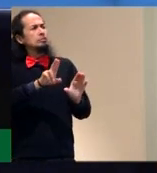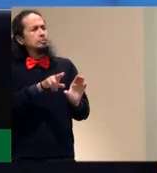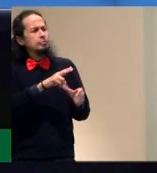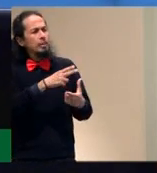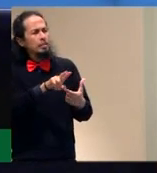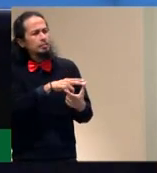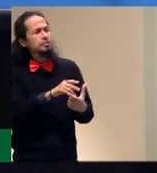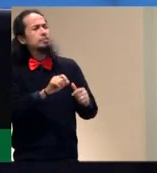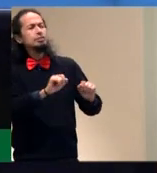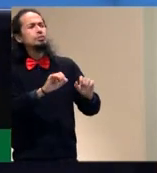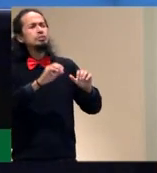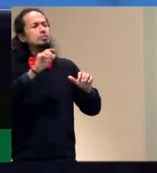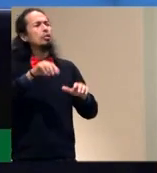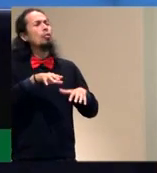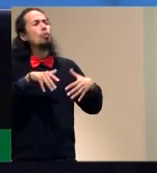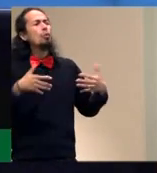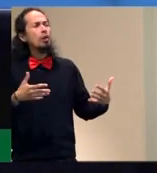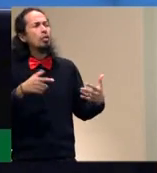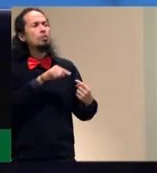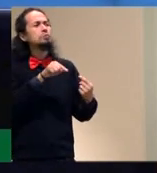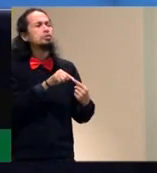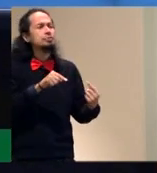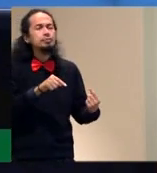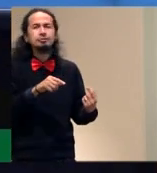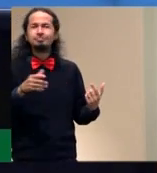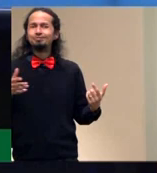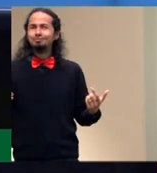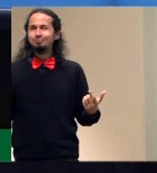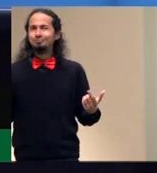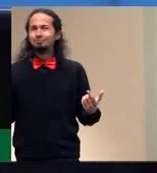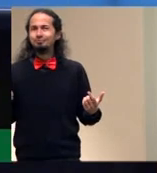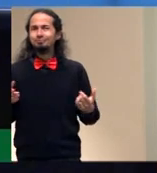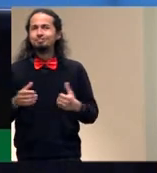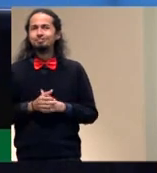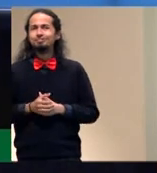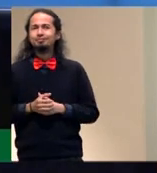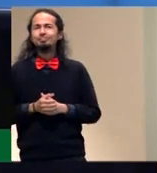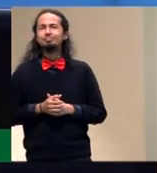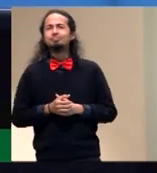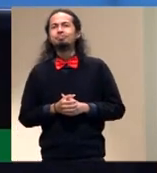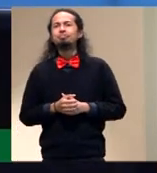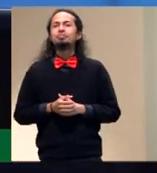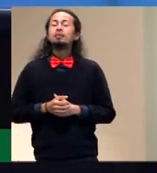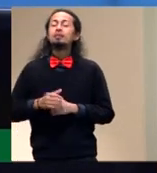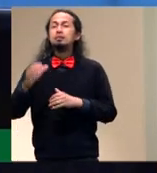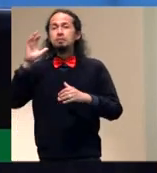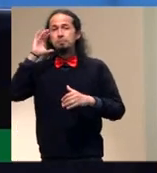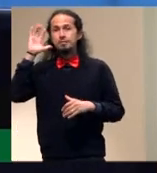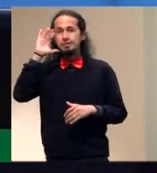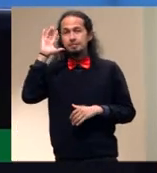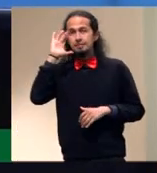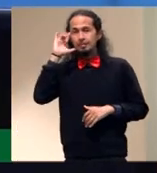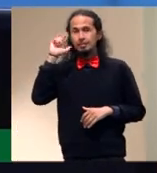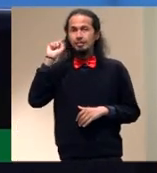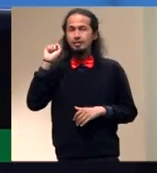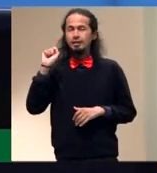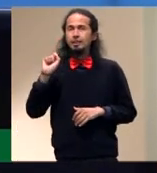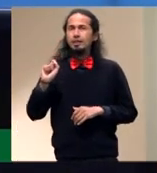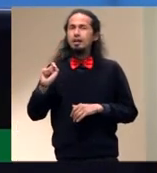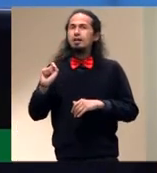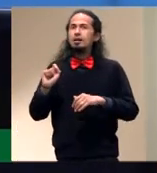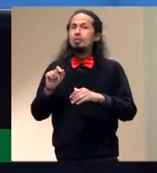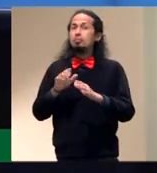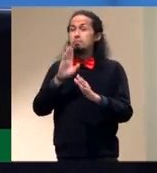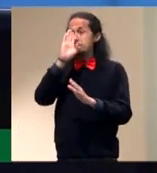assim, né? Então, acho que pensar qual é o eixo orientador da educação infantil, essa